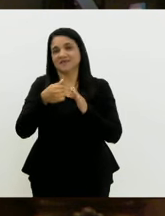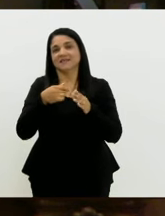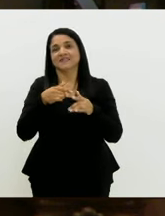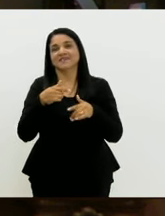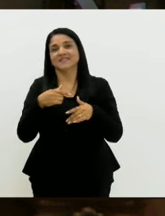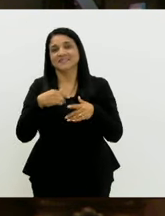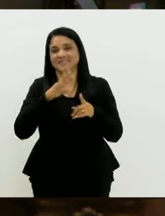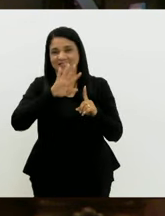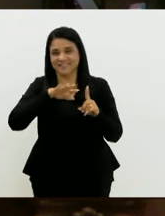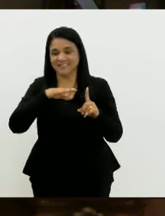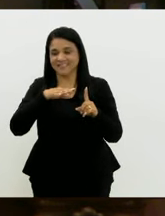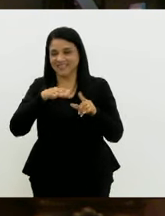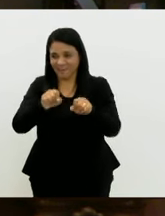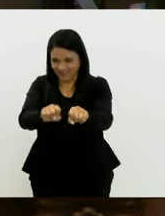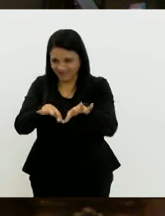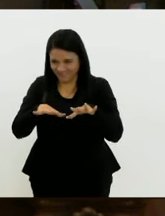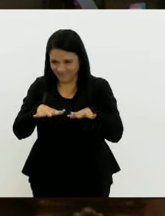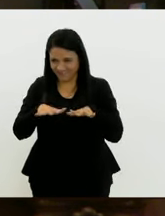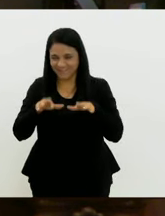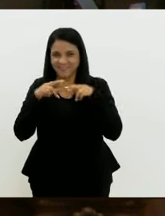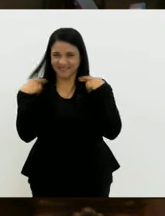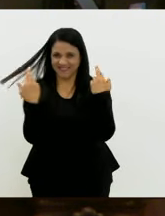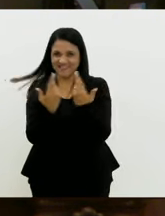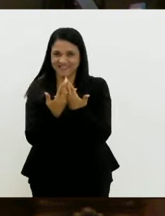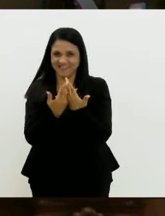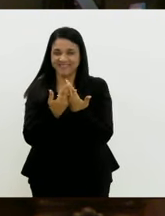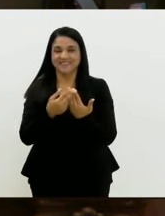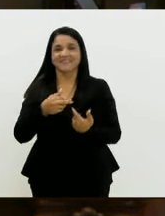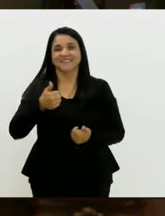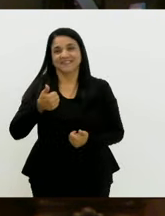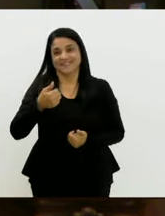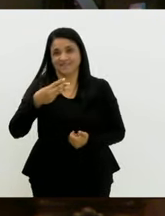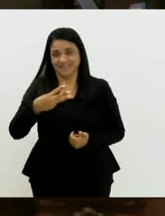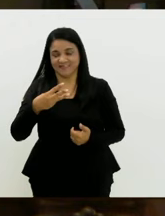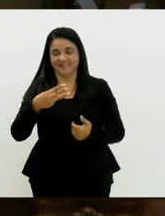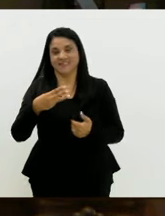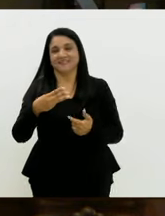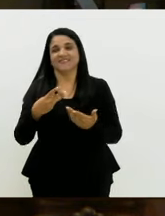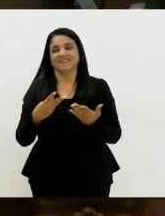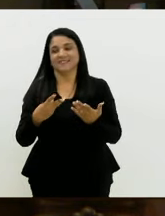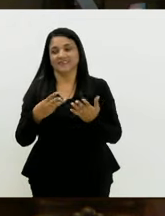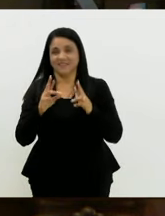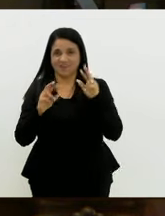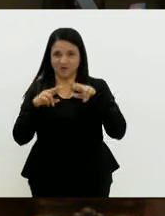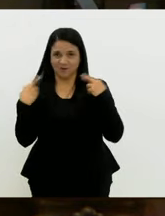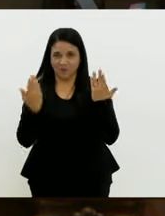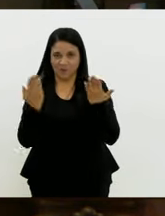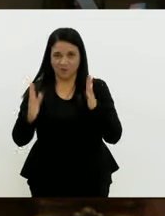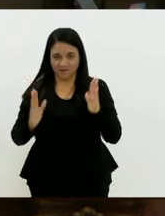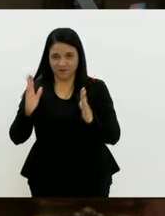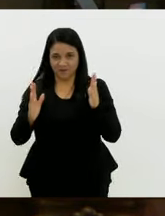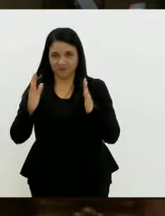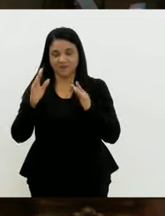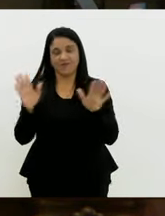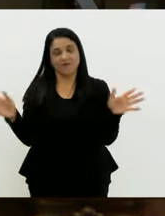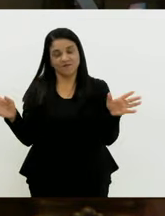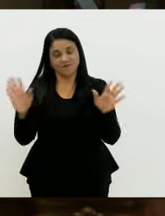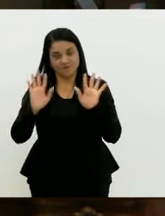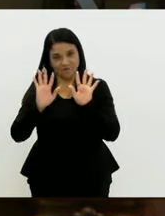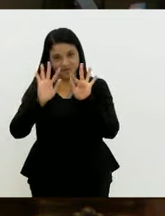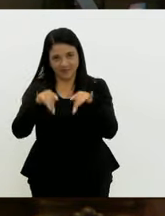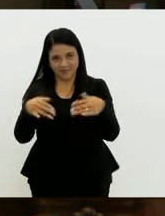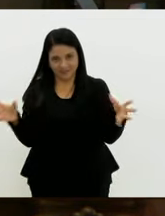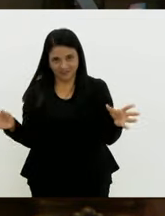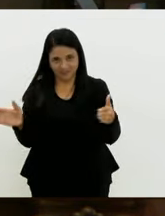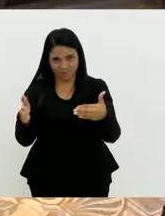sessão legislativa da 13ª legislatura. Está encerrada a sessão. Muito obrigado mais uma vez a todos os componentes